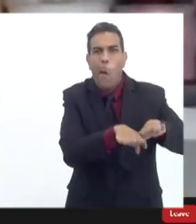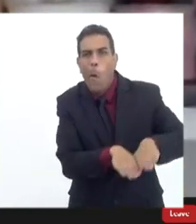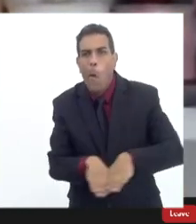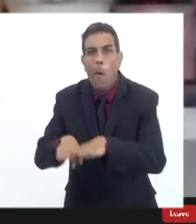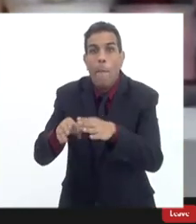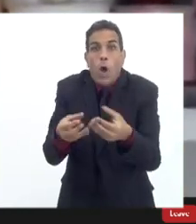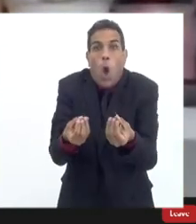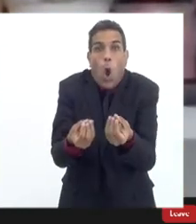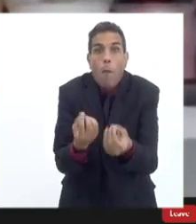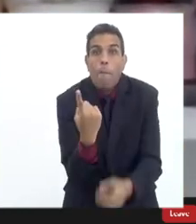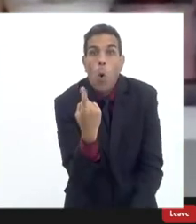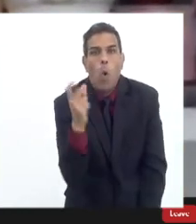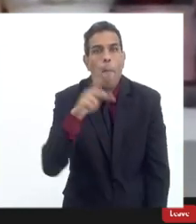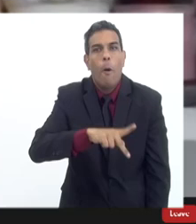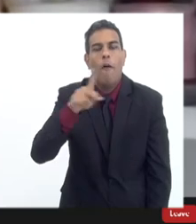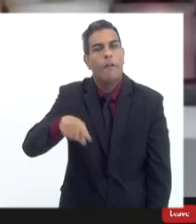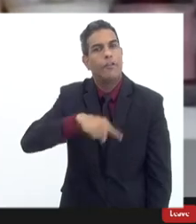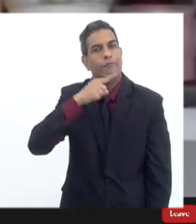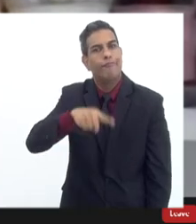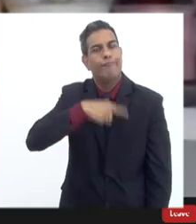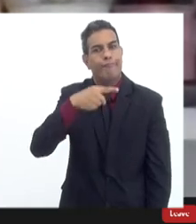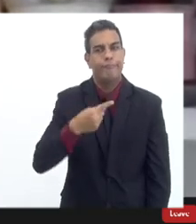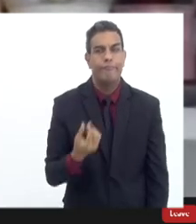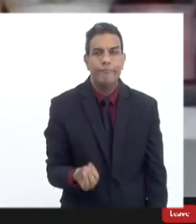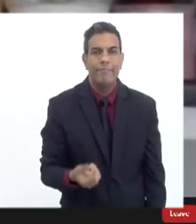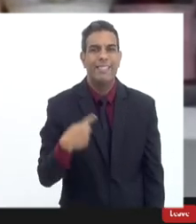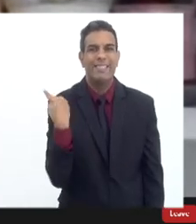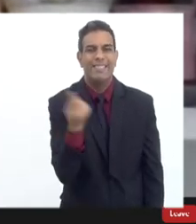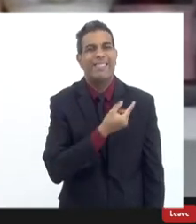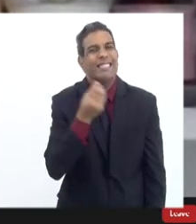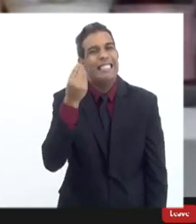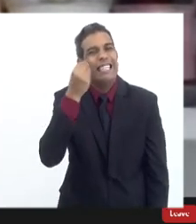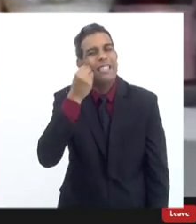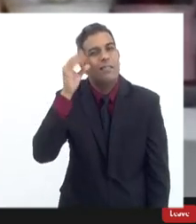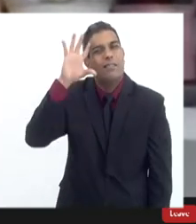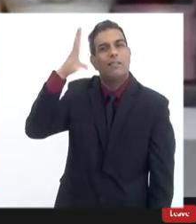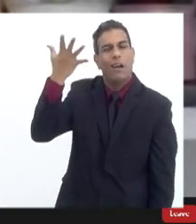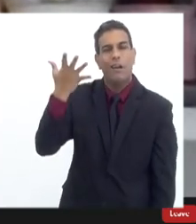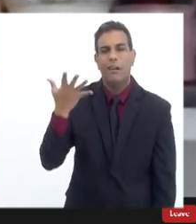sala de aula, né? Então, houve uma tentativa de se